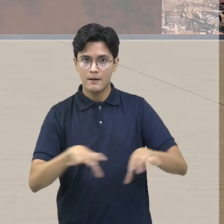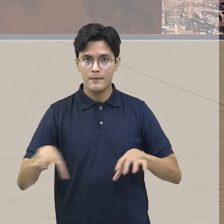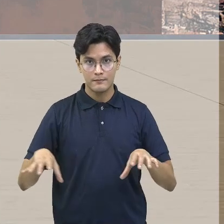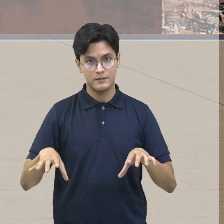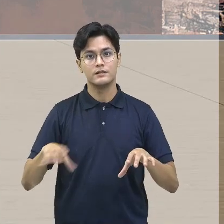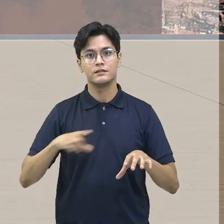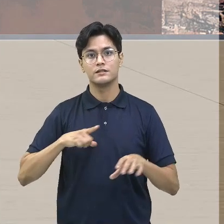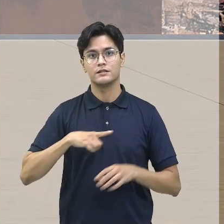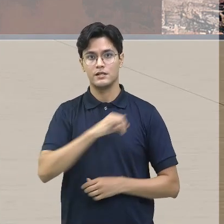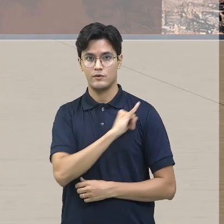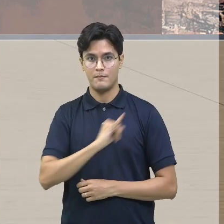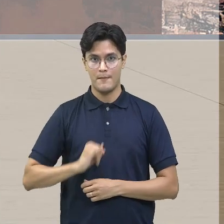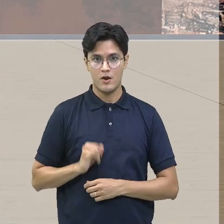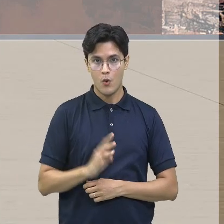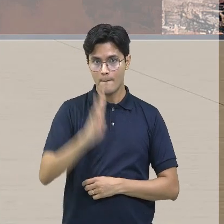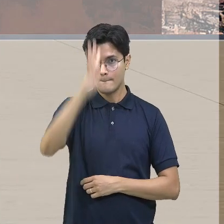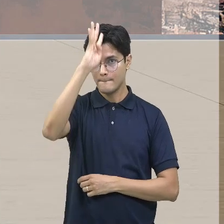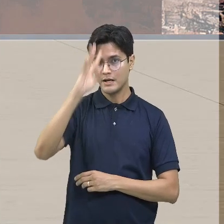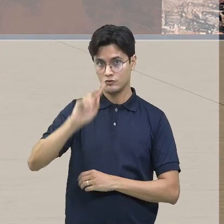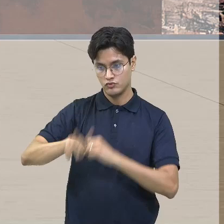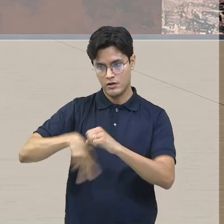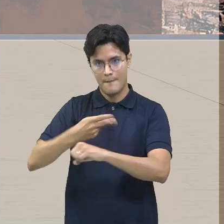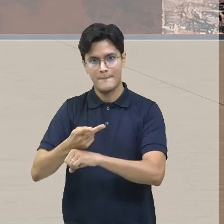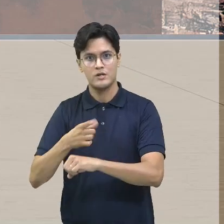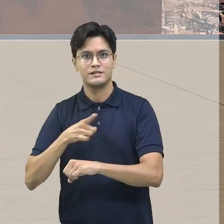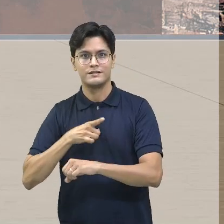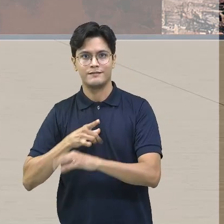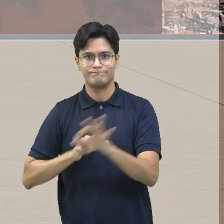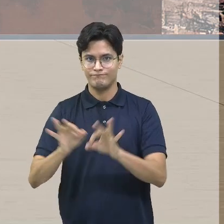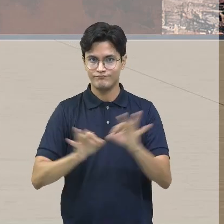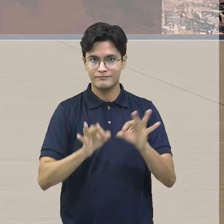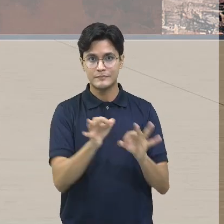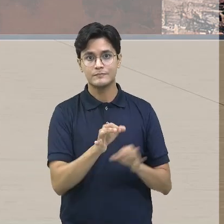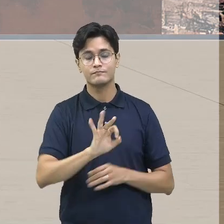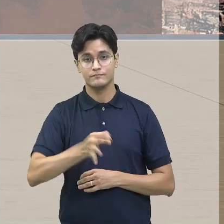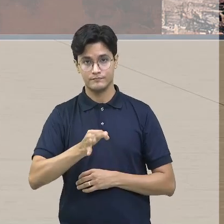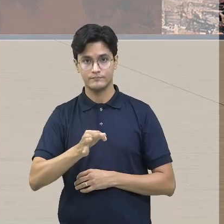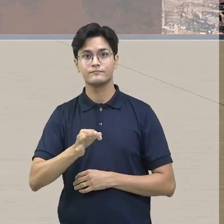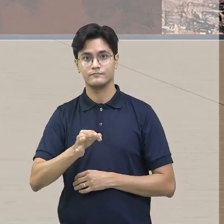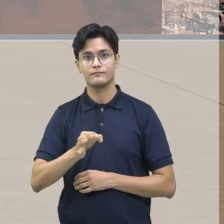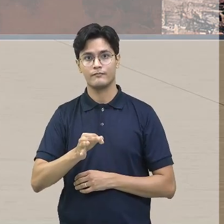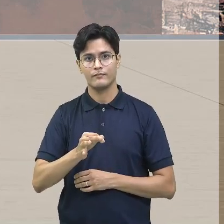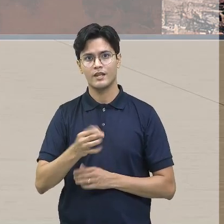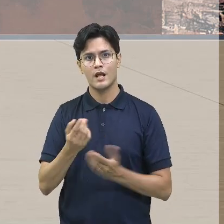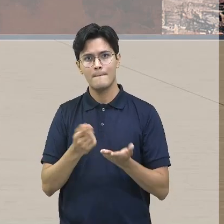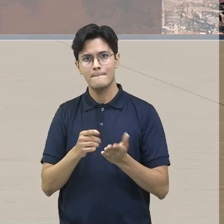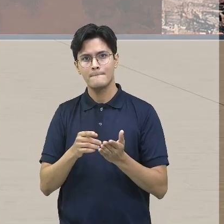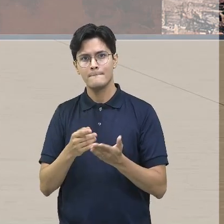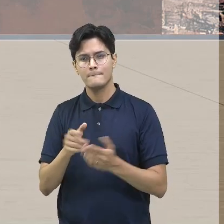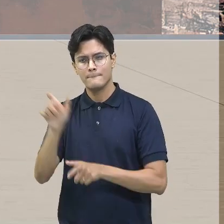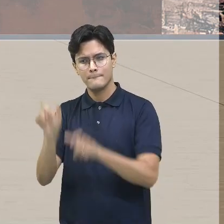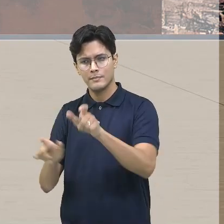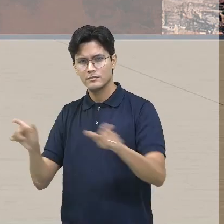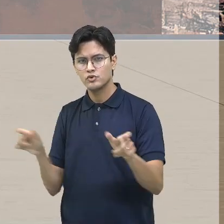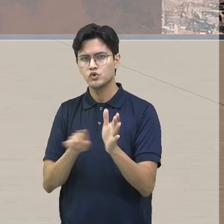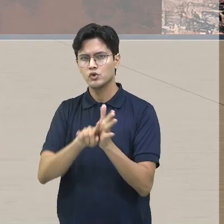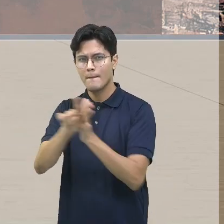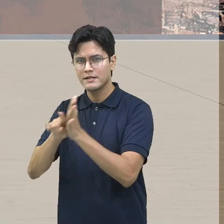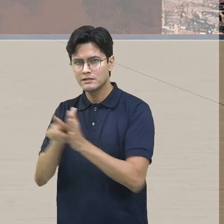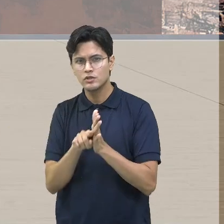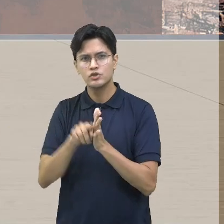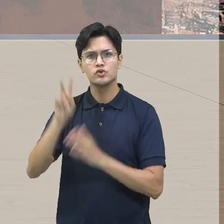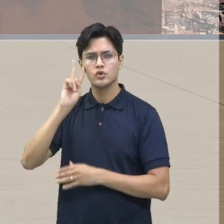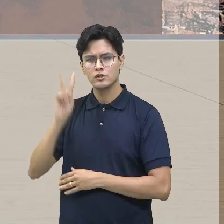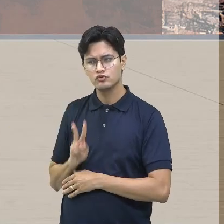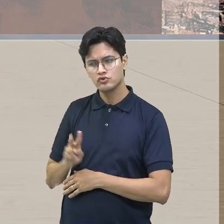Império Romano, aquele que é considerado por muitos historiadores o maior império que já houve na